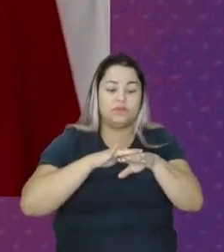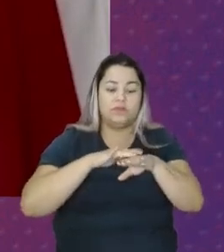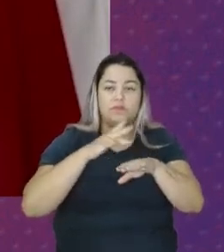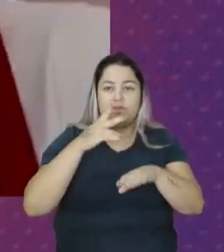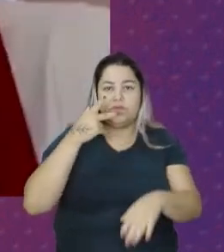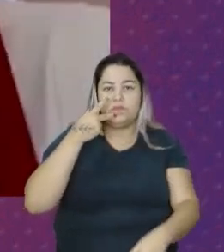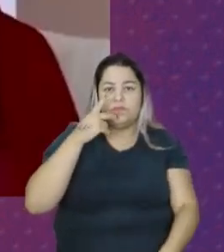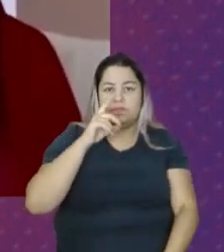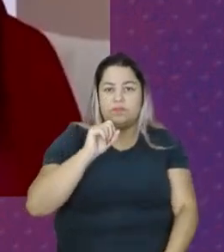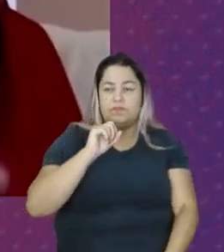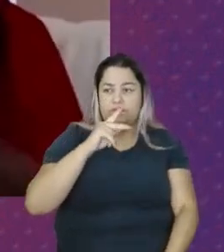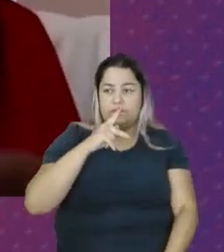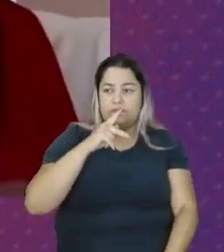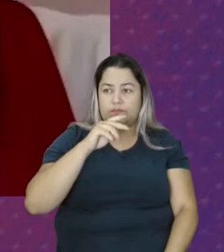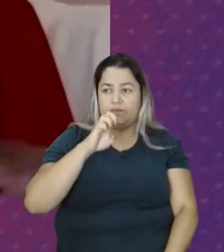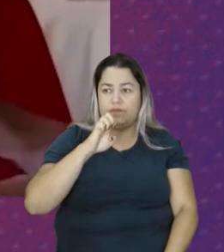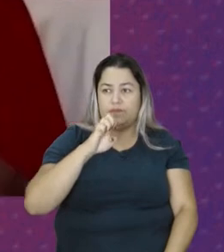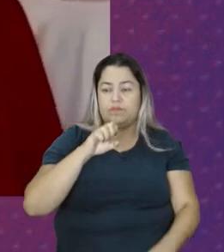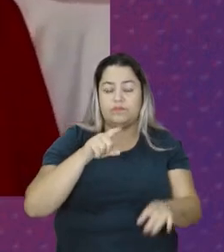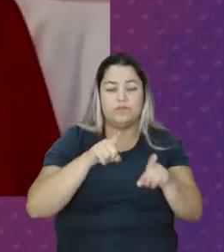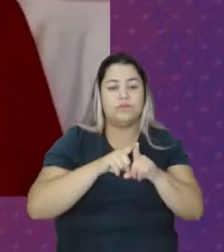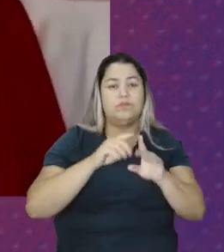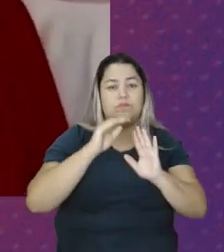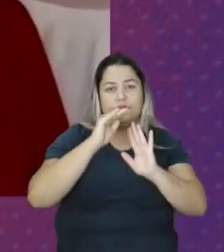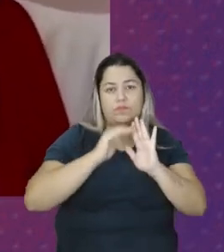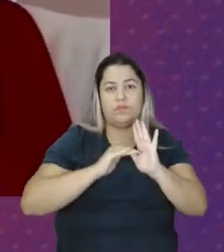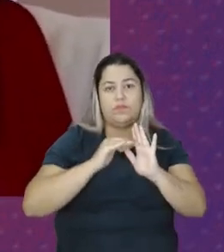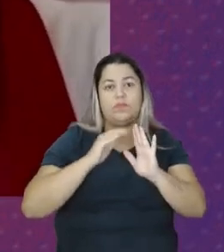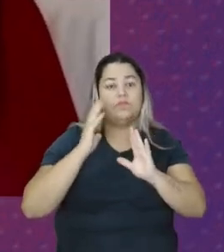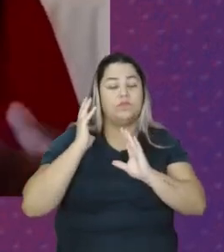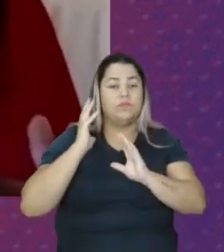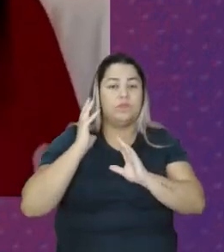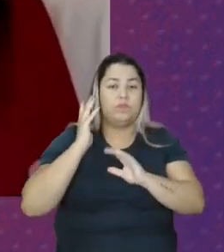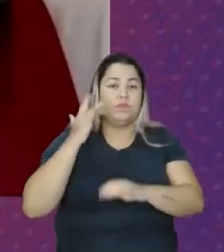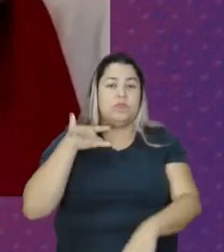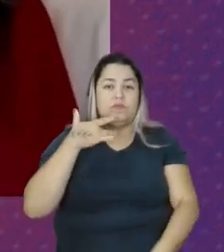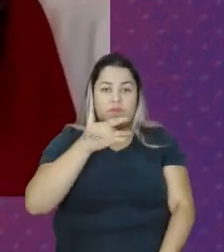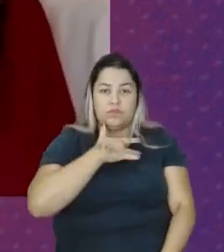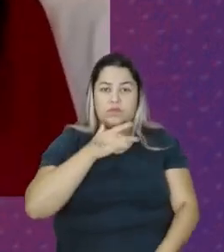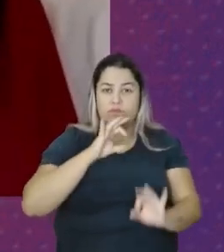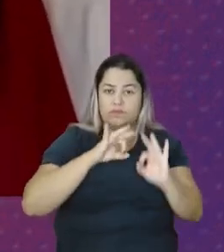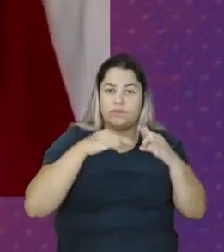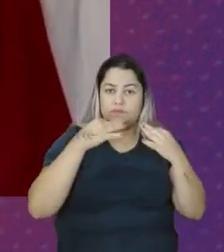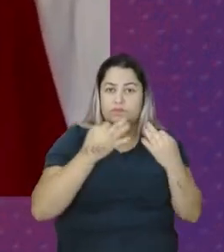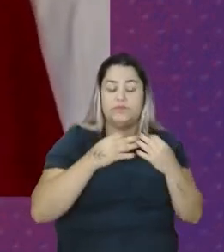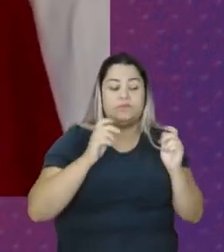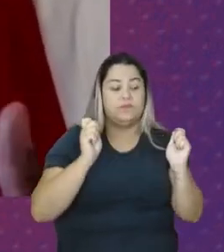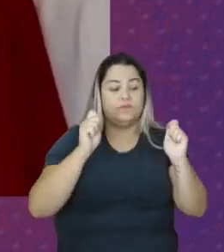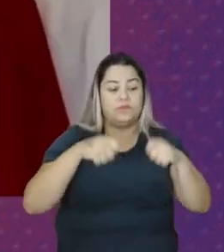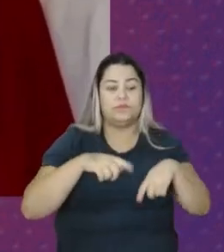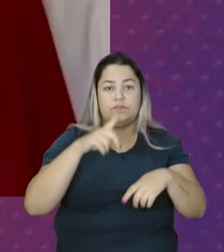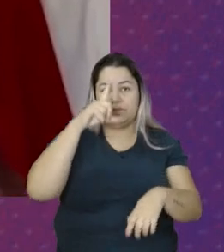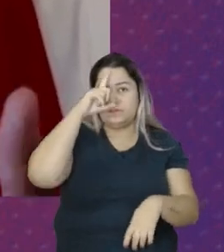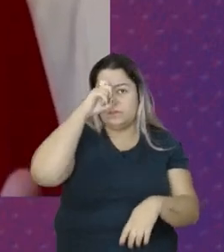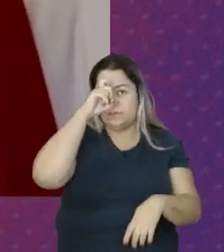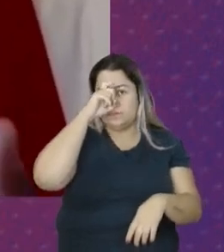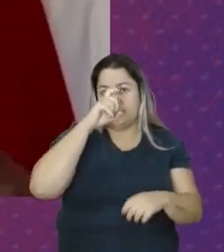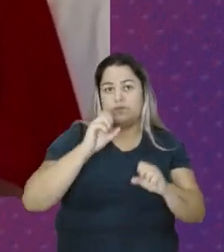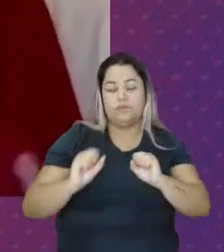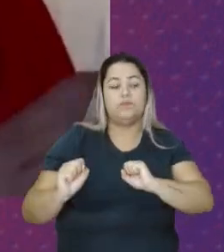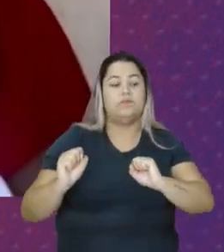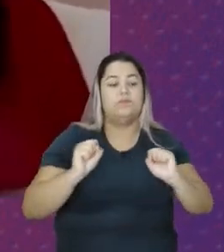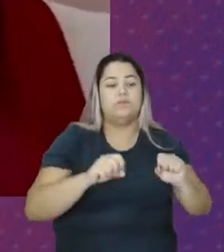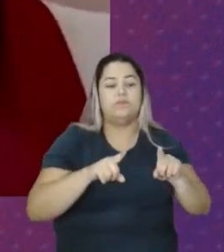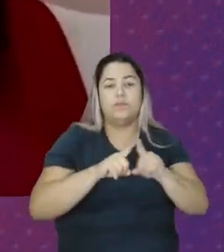lá no PSF, no Programa da Saúde da Família. Ali é o atendimento. Nós precisamos fazer com que os médicos possam atender